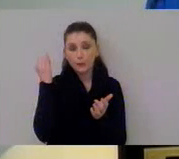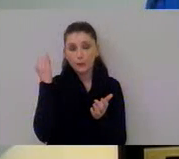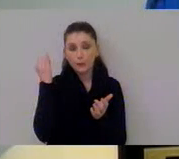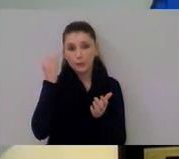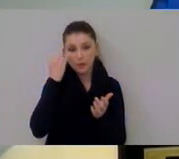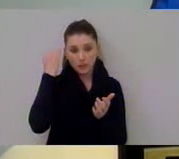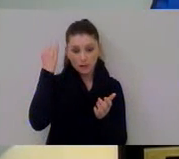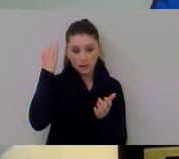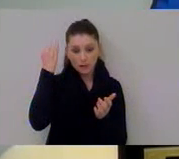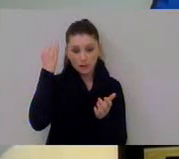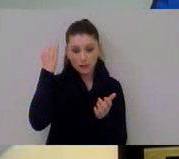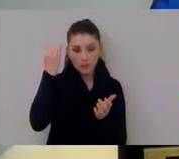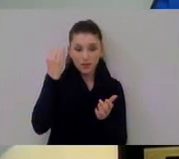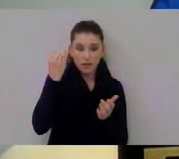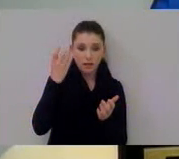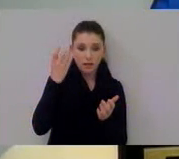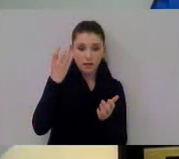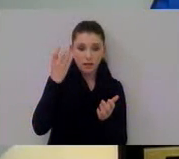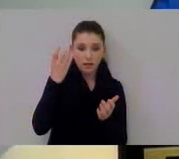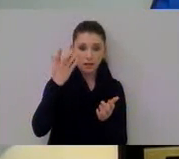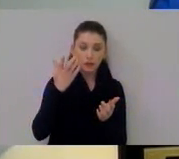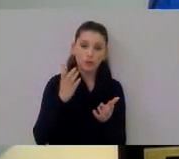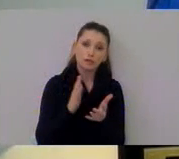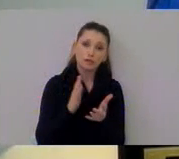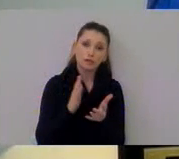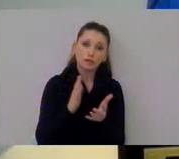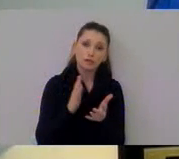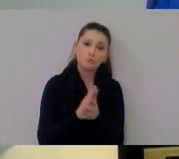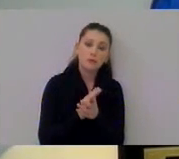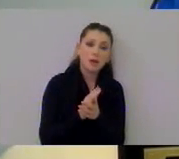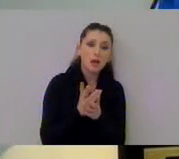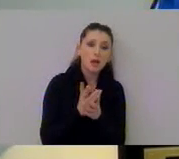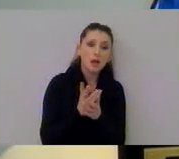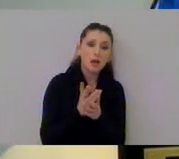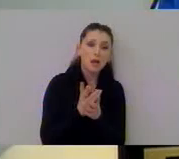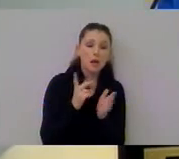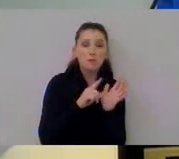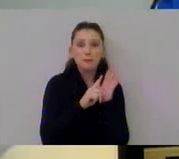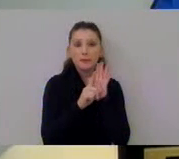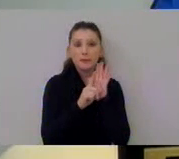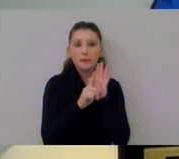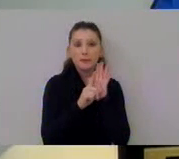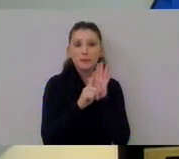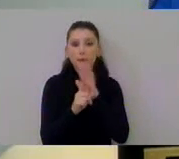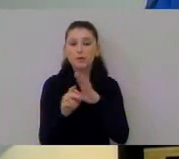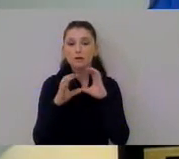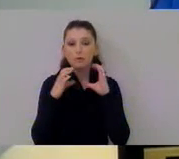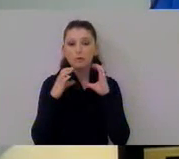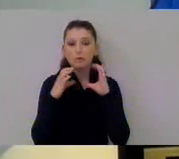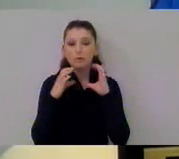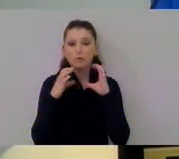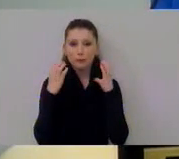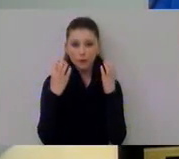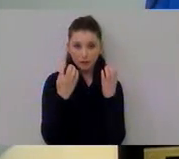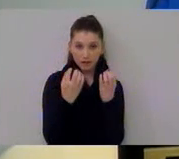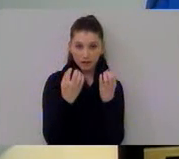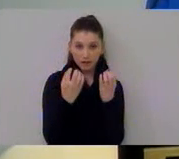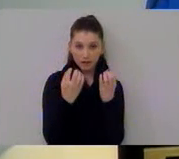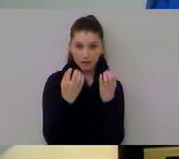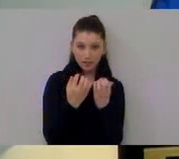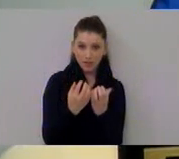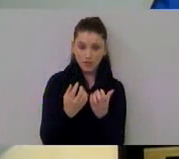externar para a comunidade e ser um elo de ligação, além de fiscalizar